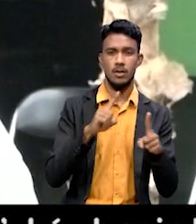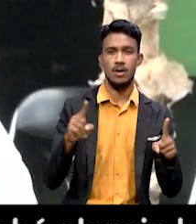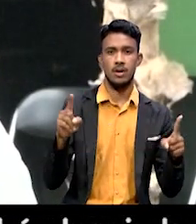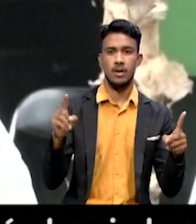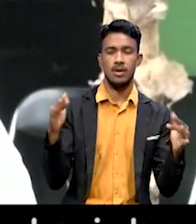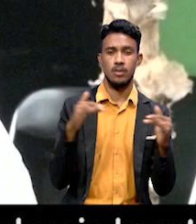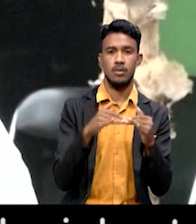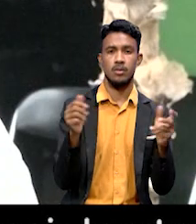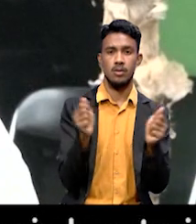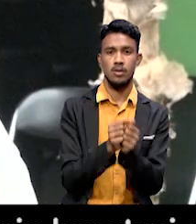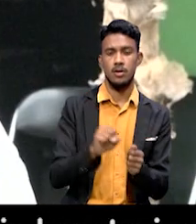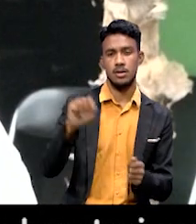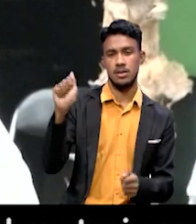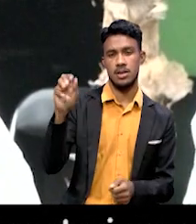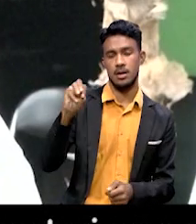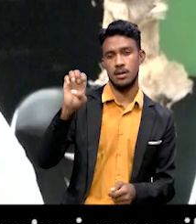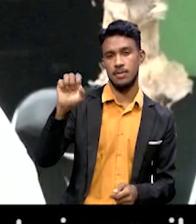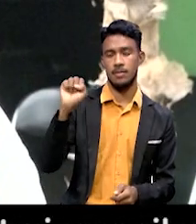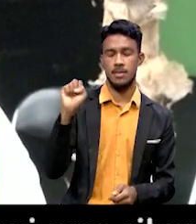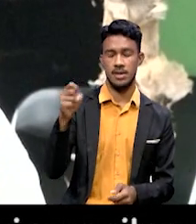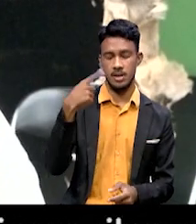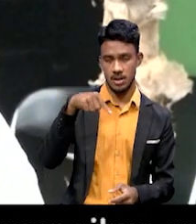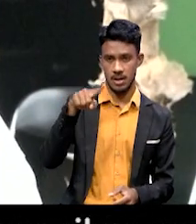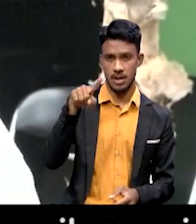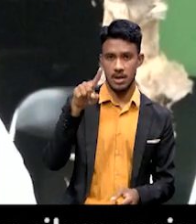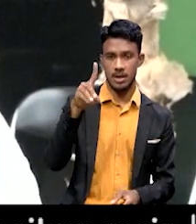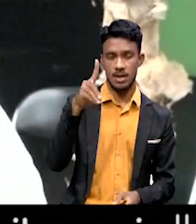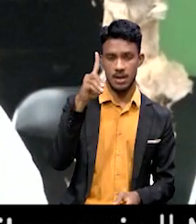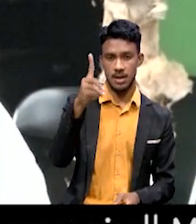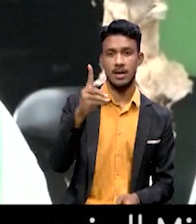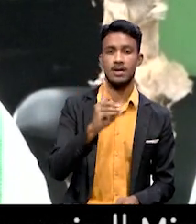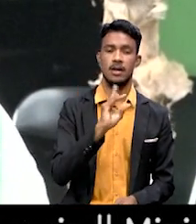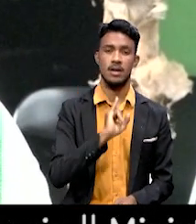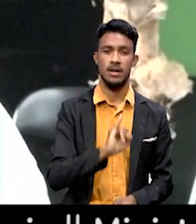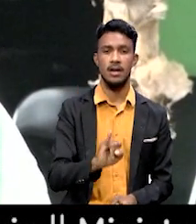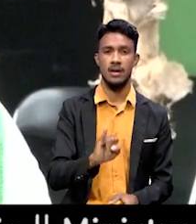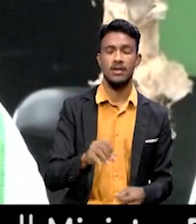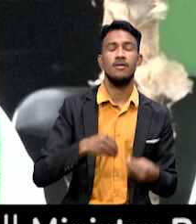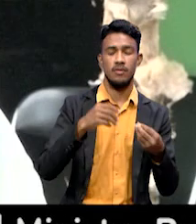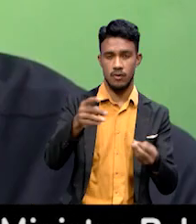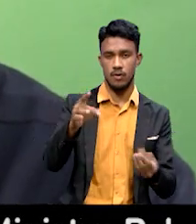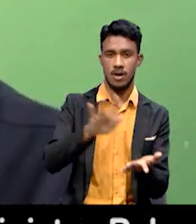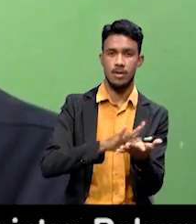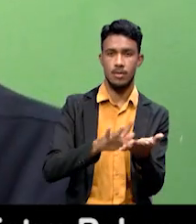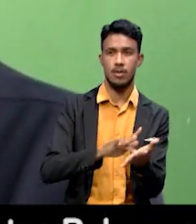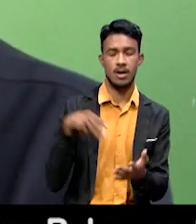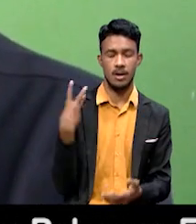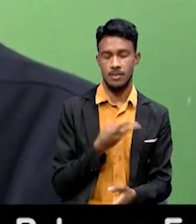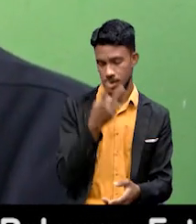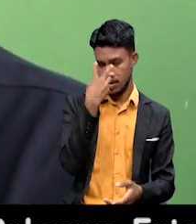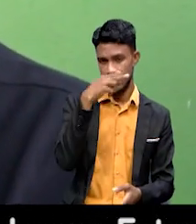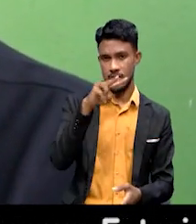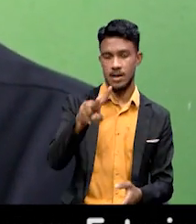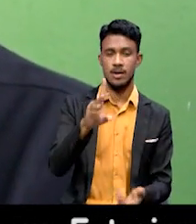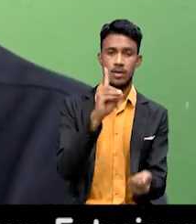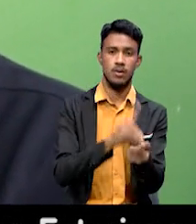sames iadili i sames maka oferece a imurucir na nebe o na bahare da dau. Doutor especial